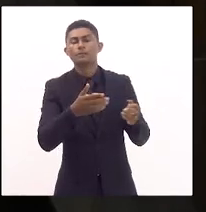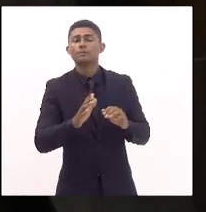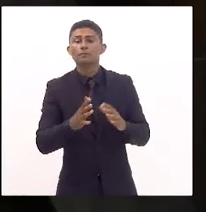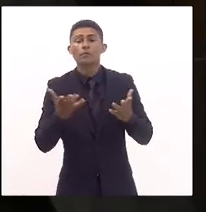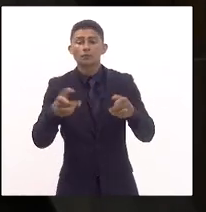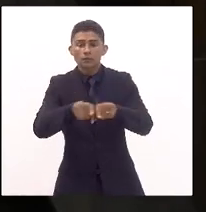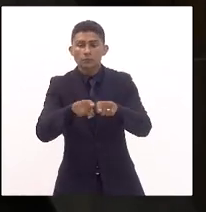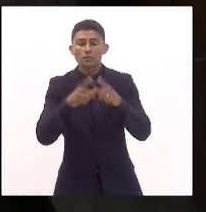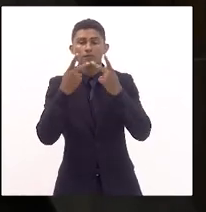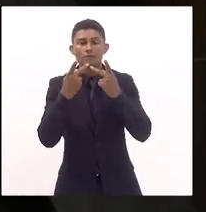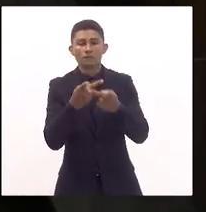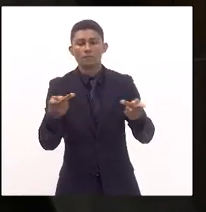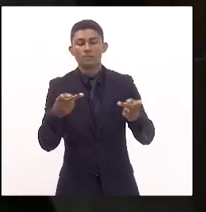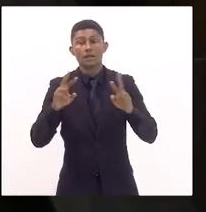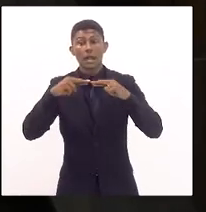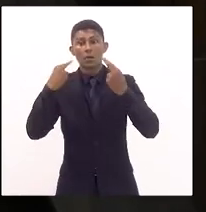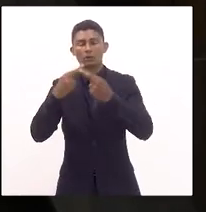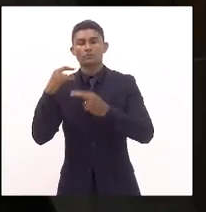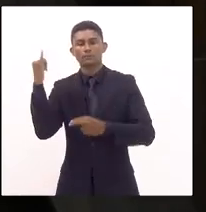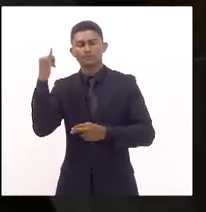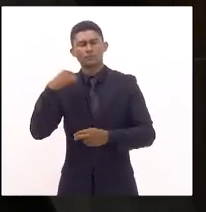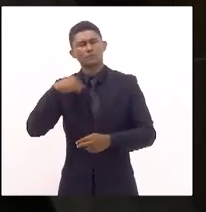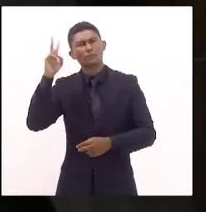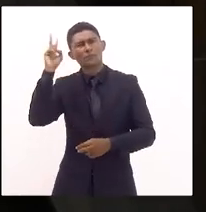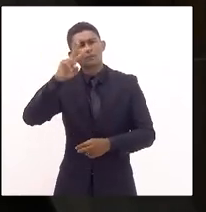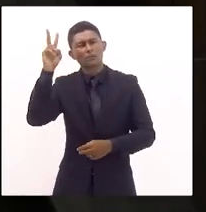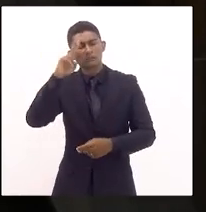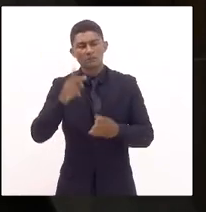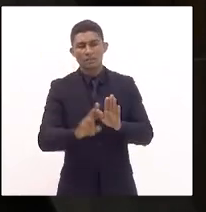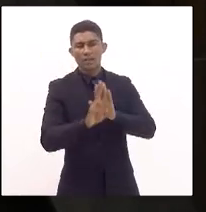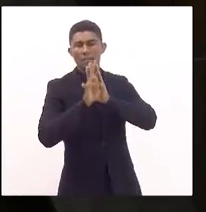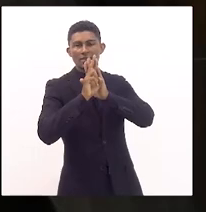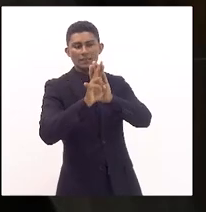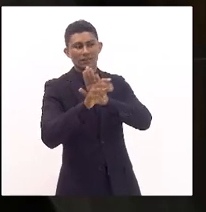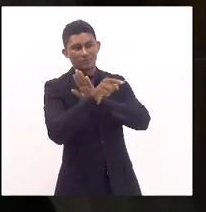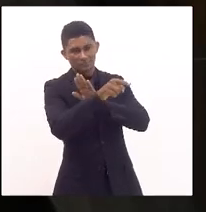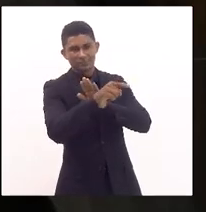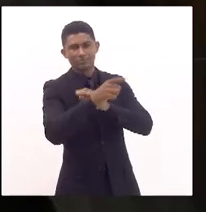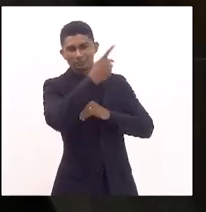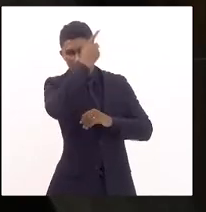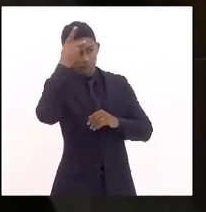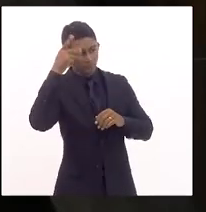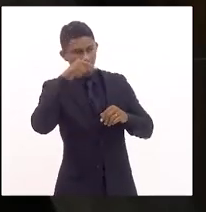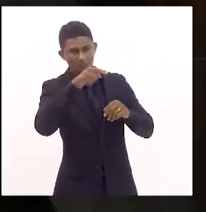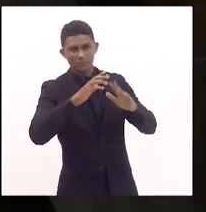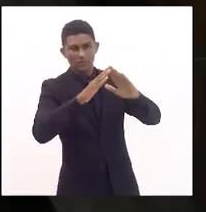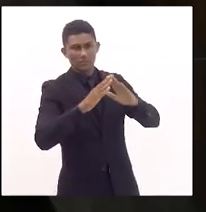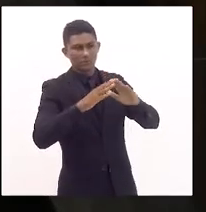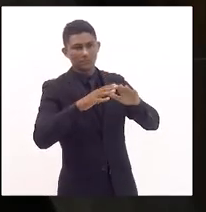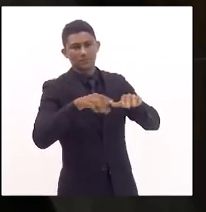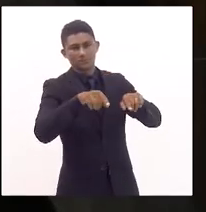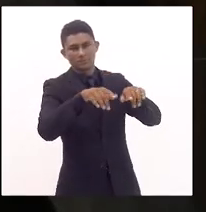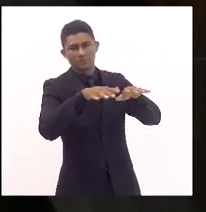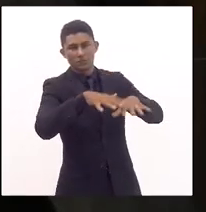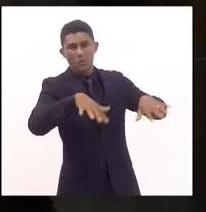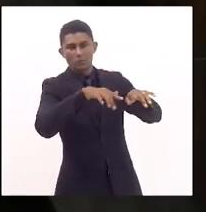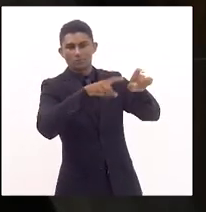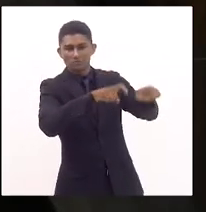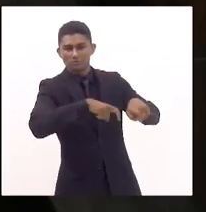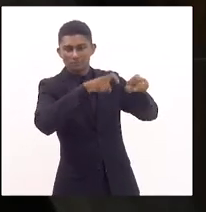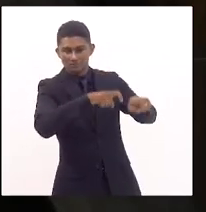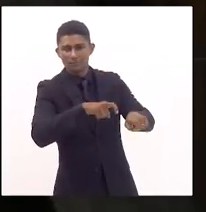a importância dessa reunião. Eu me lembro que, durante a reunião, a representação dos assentamentos, dois assentados, dois trabalhadores agrícolas, o